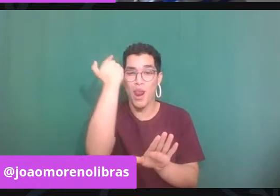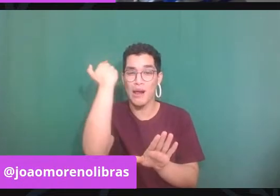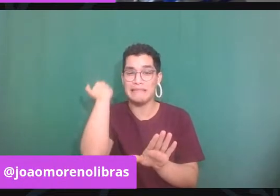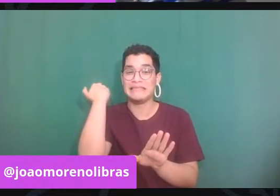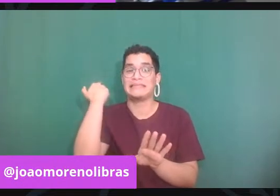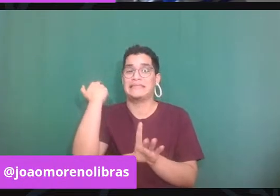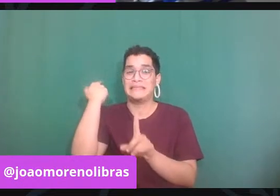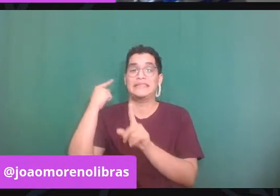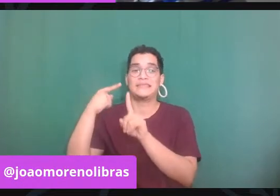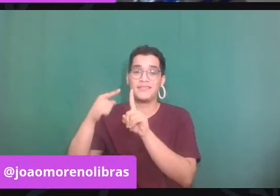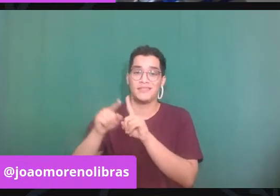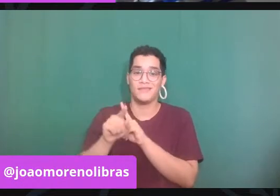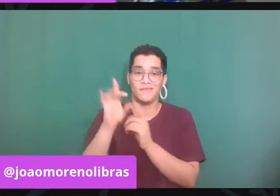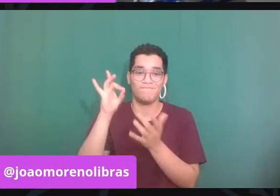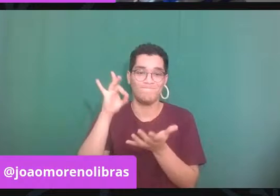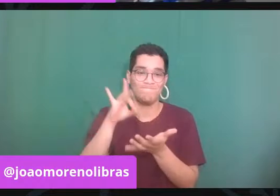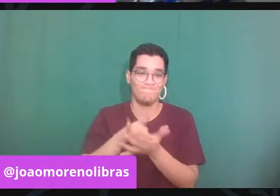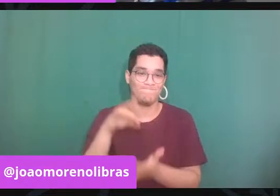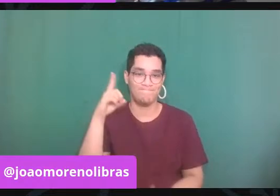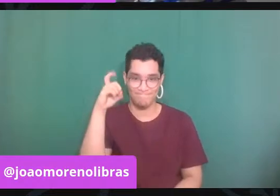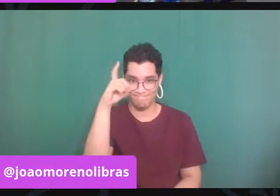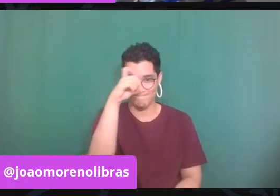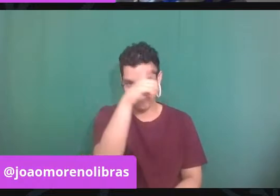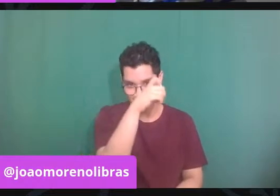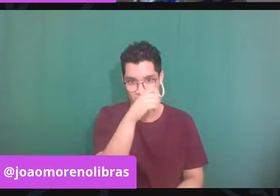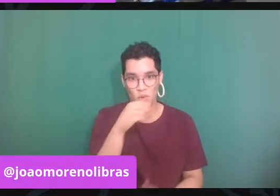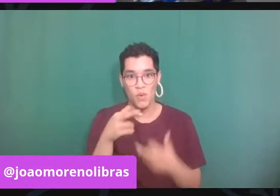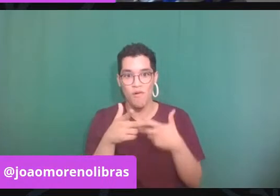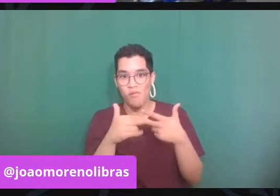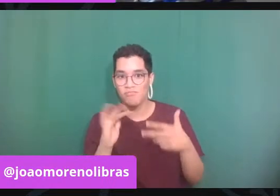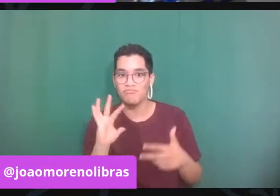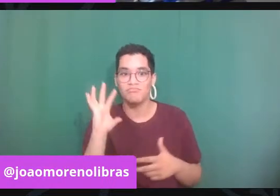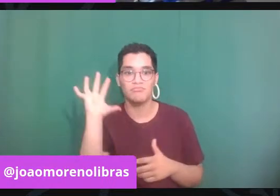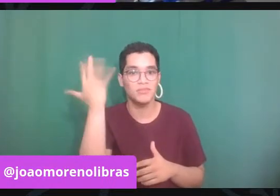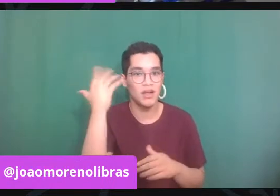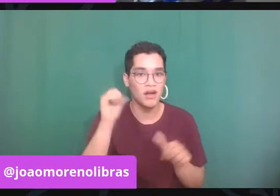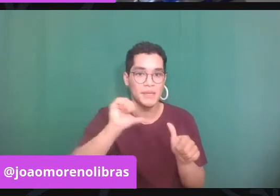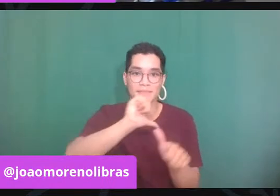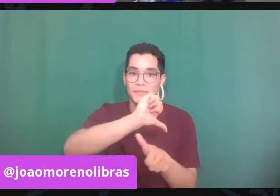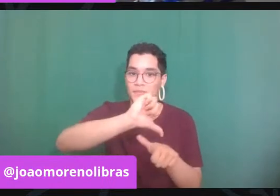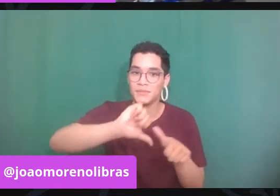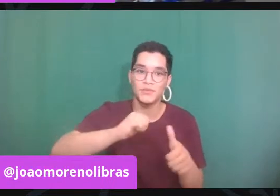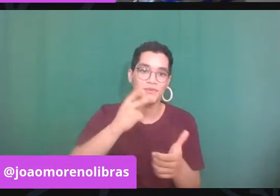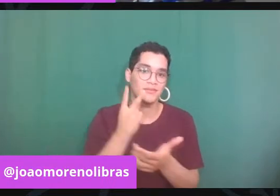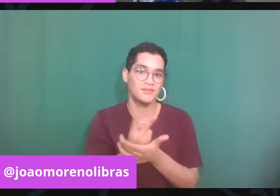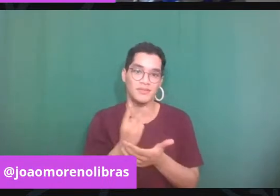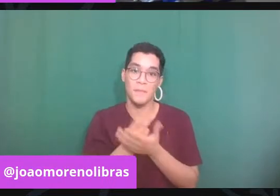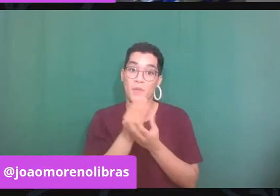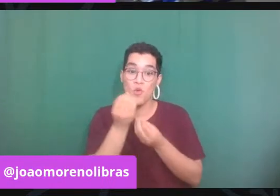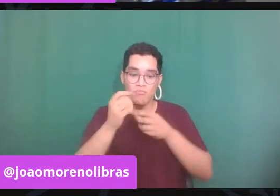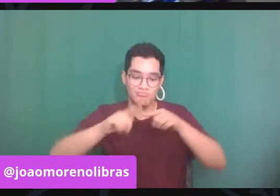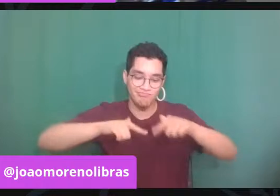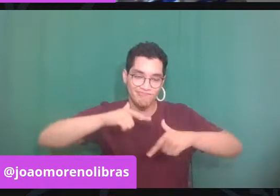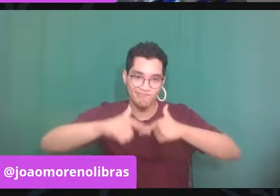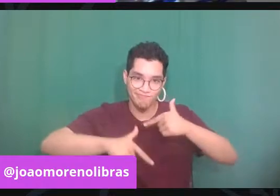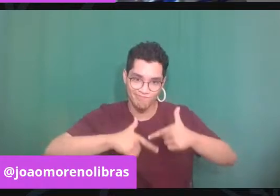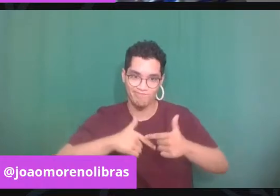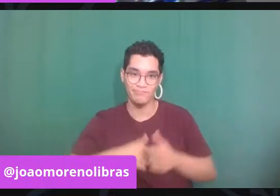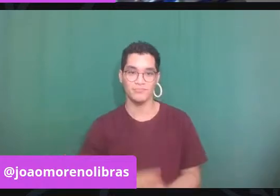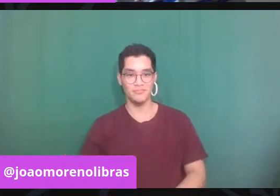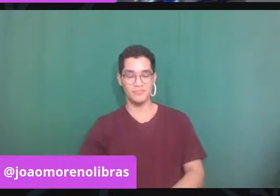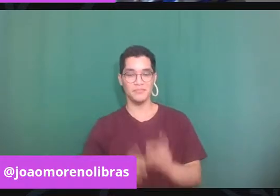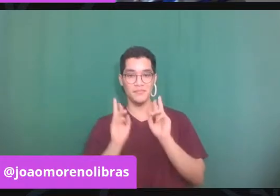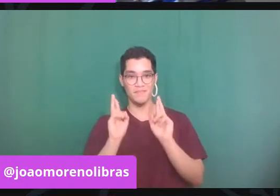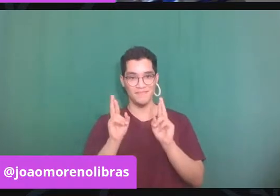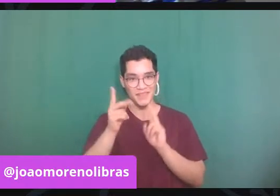né? Tantas buscas para poder fazermos o nosso trabalho, né? Então, desejo isso para todos vocês. E